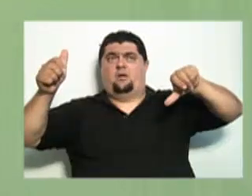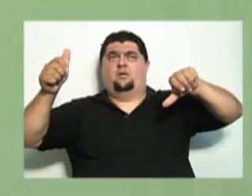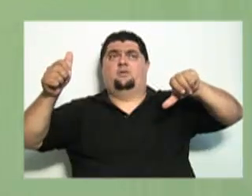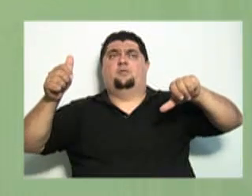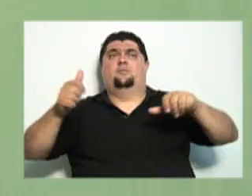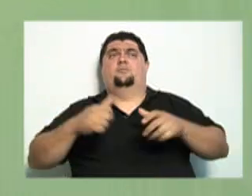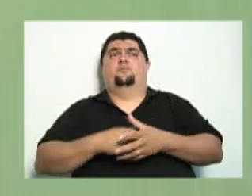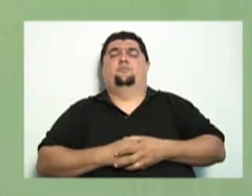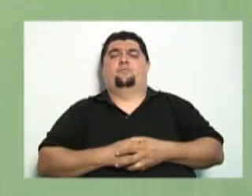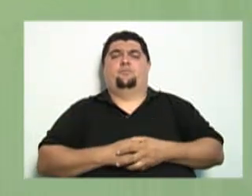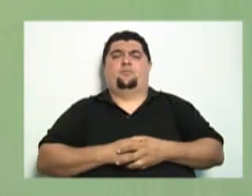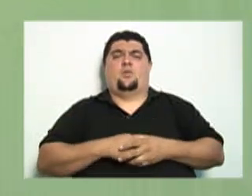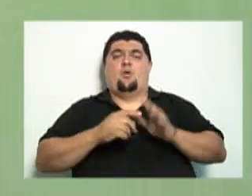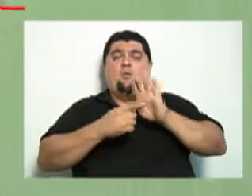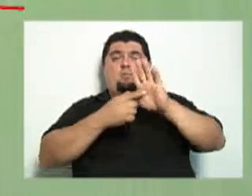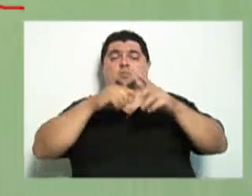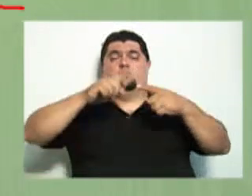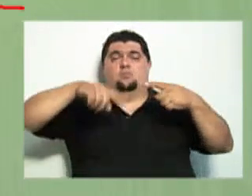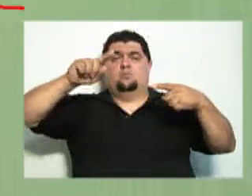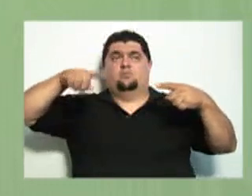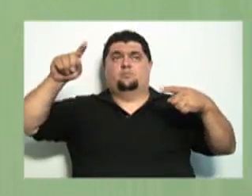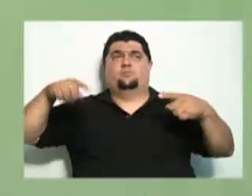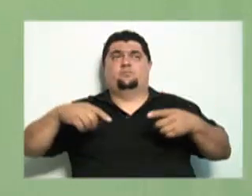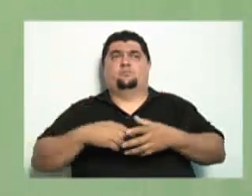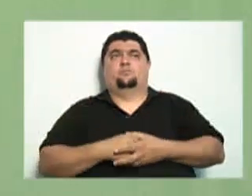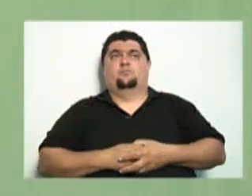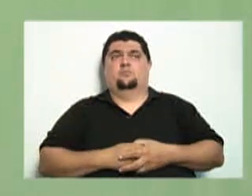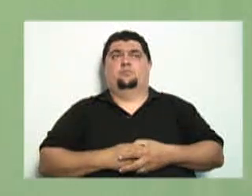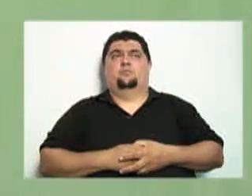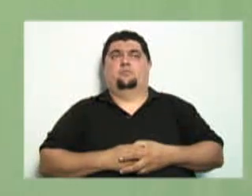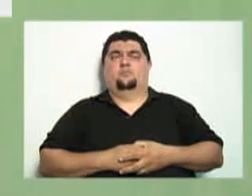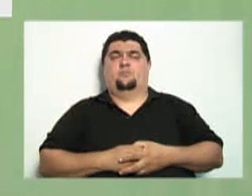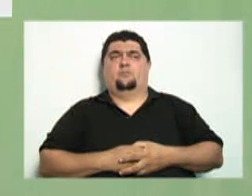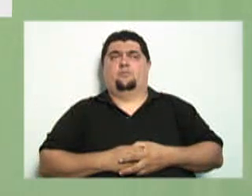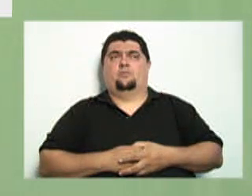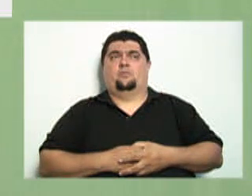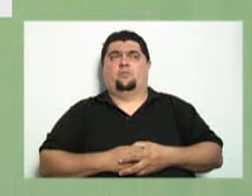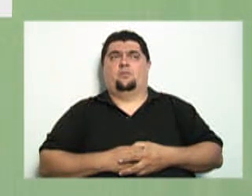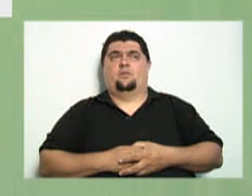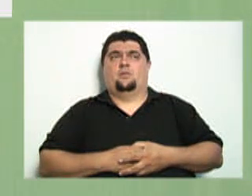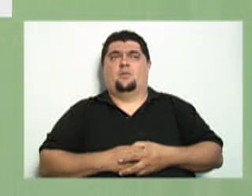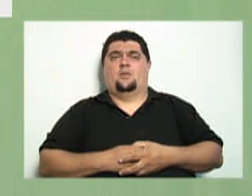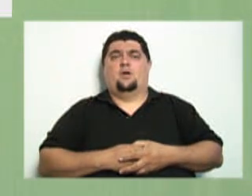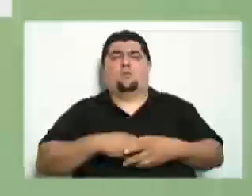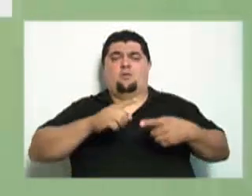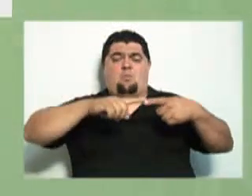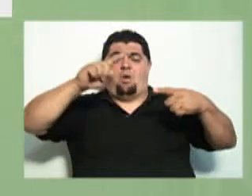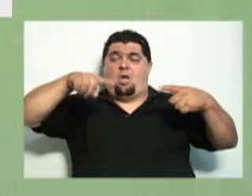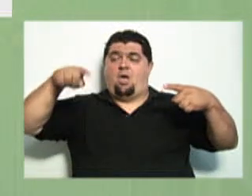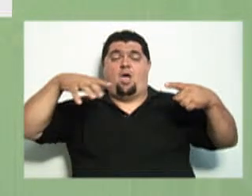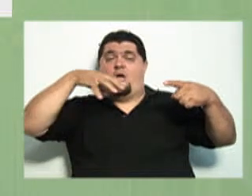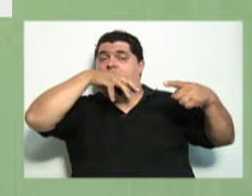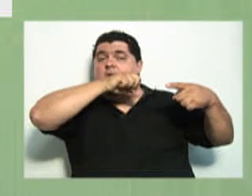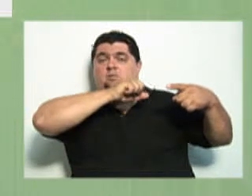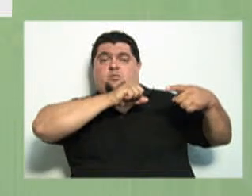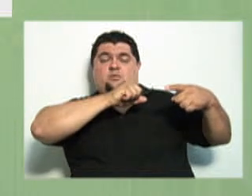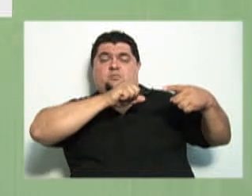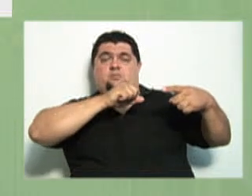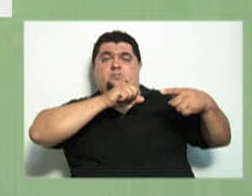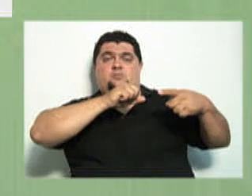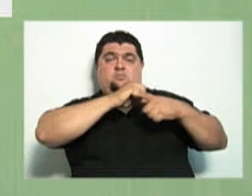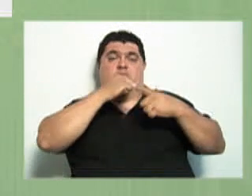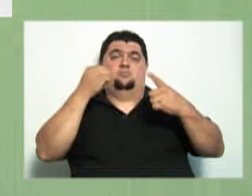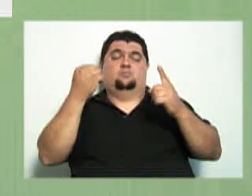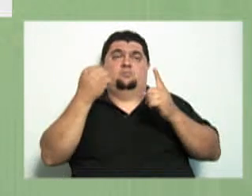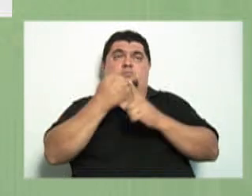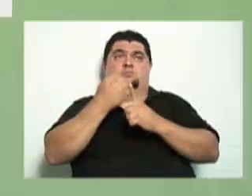Vamos buscar aqui o gráfico. A gente buscou aqui essa mudança bastante brusca que se manifestou na nossa sociedade